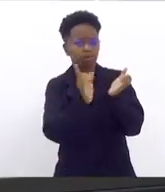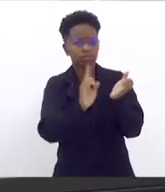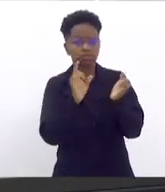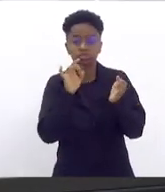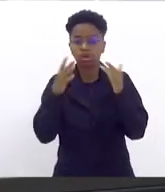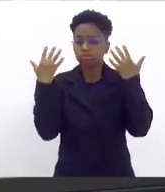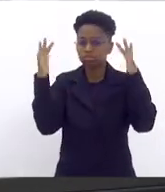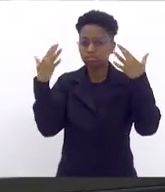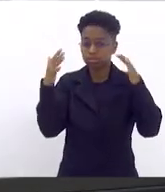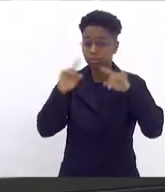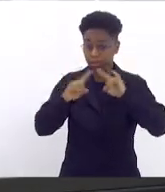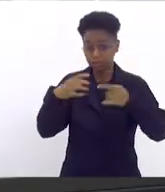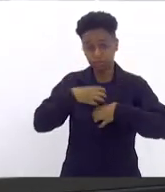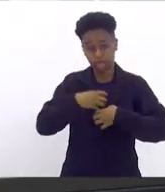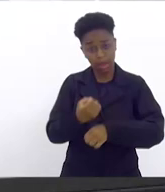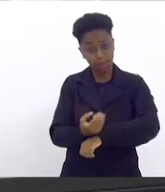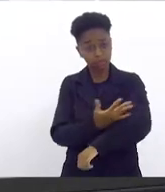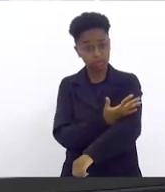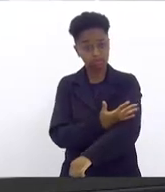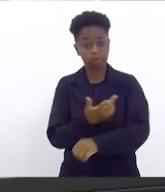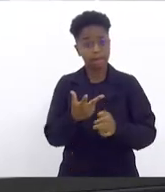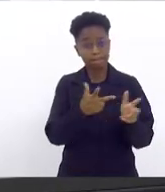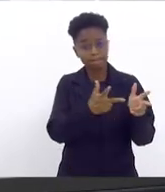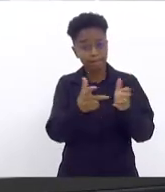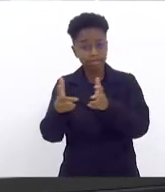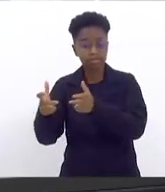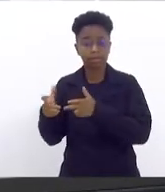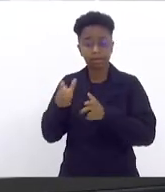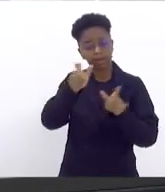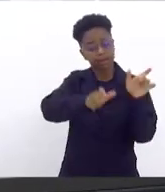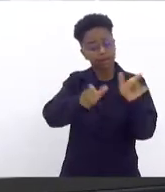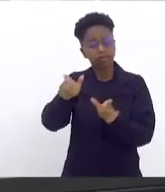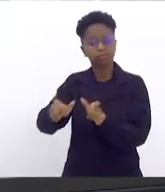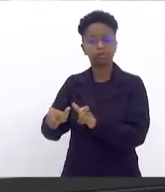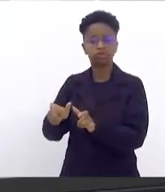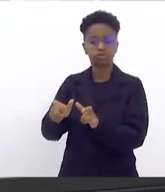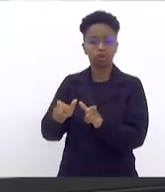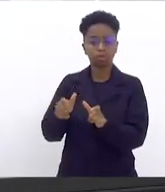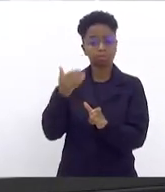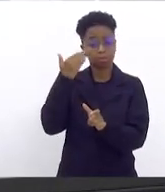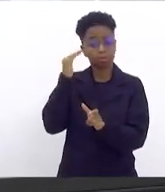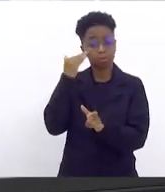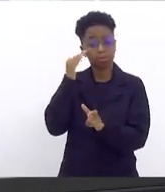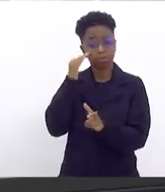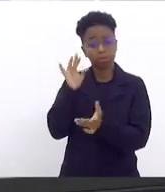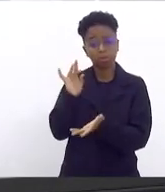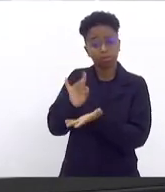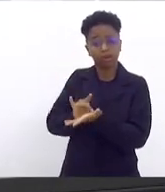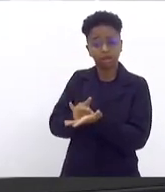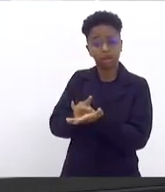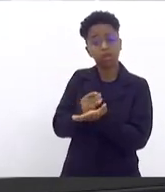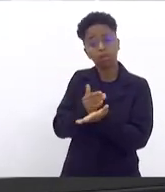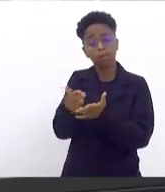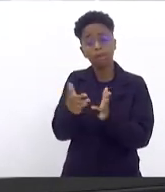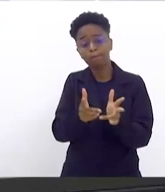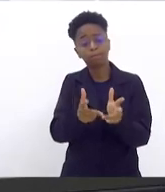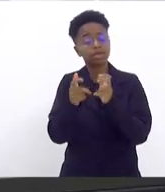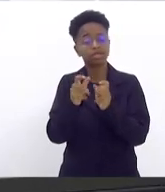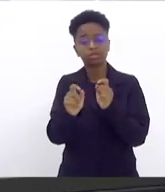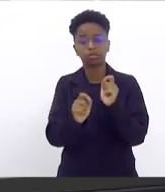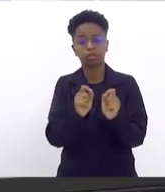E ficou emocionante ver quanto as pessoas entenderam aquela realidade e começaram a perceber que